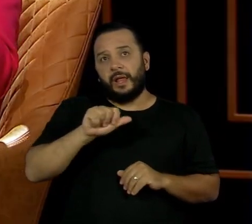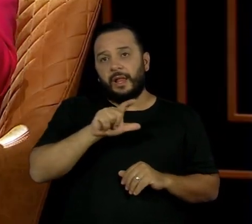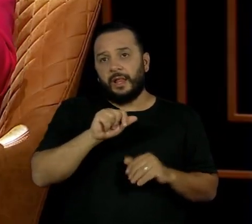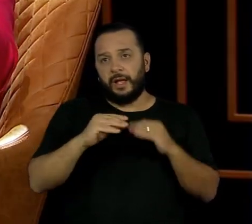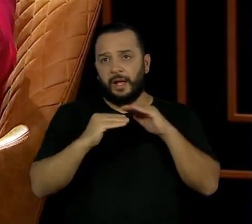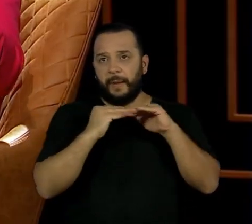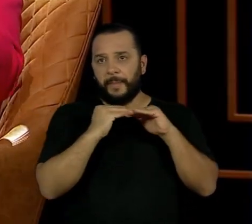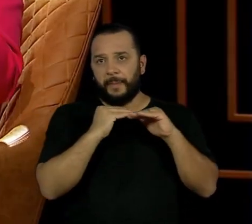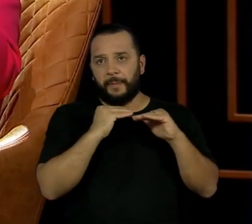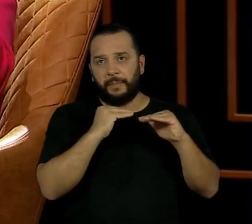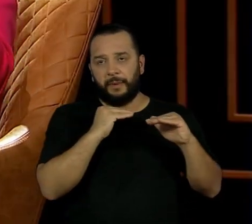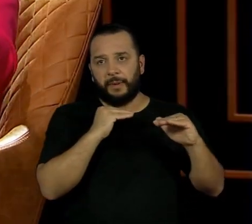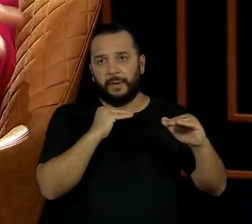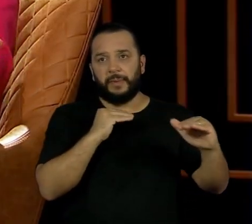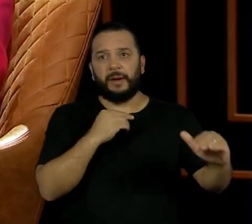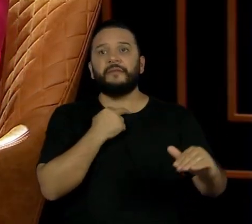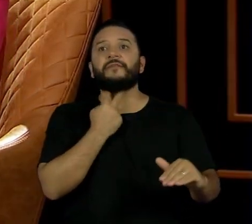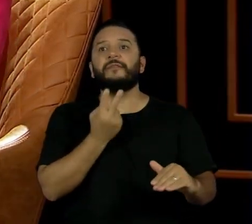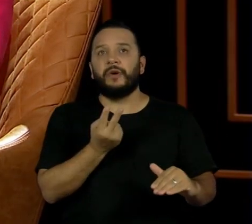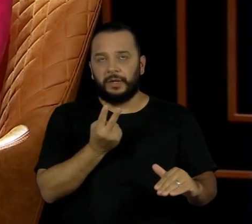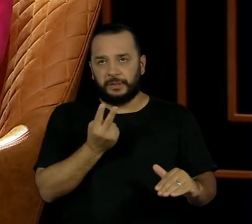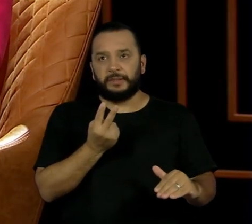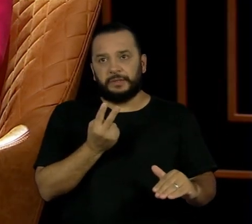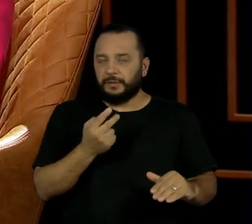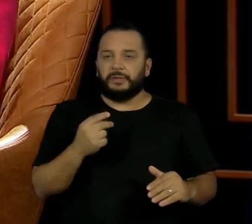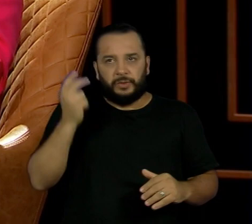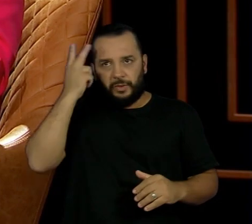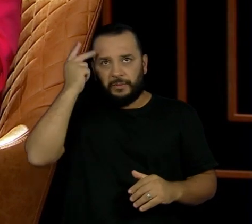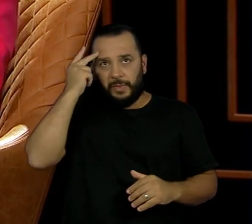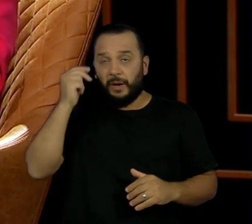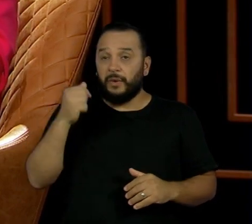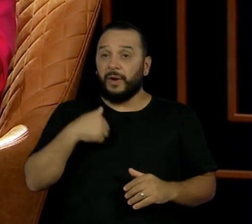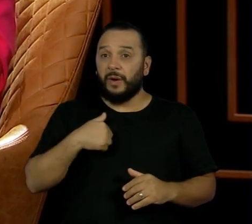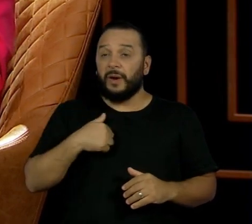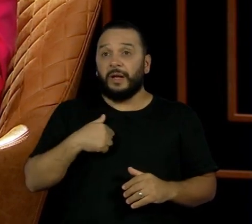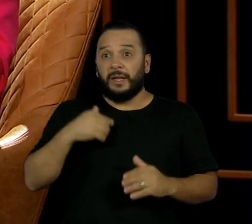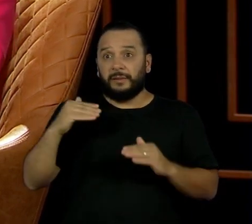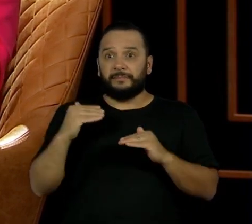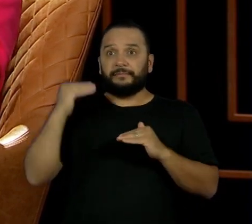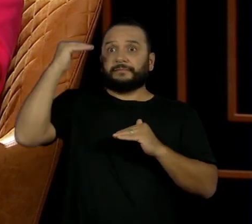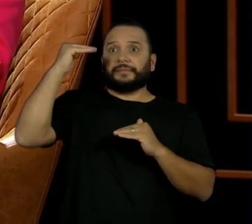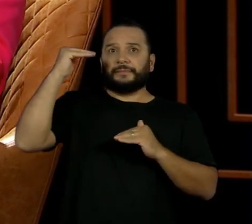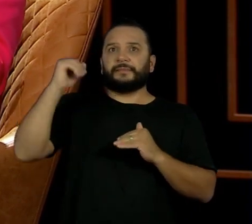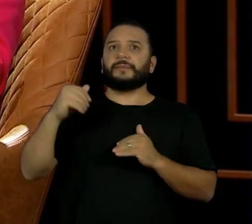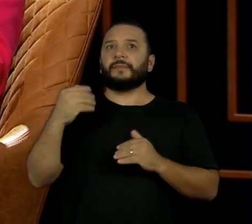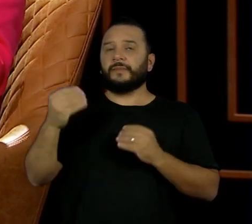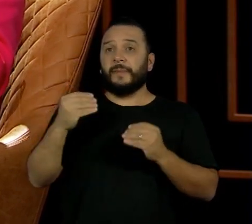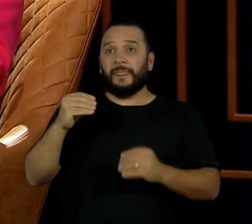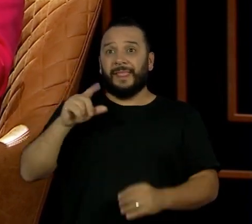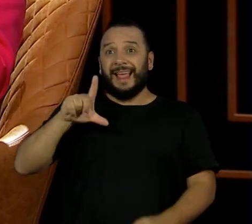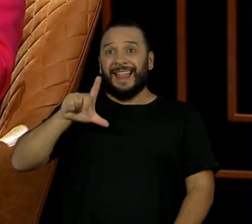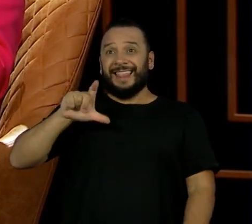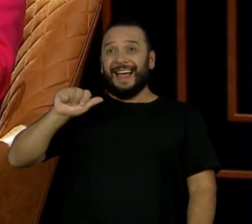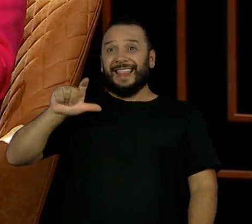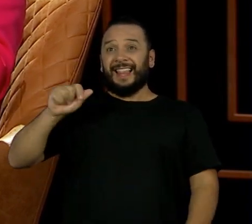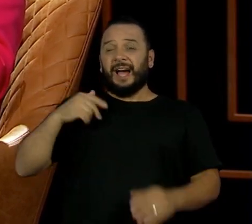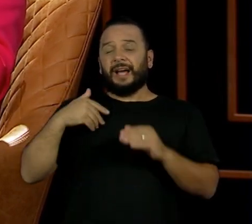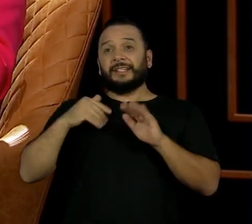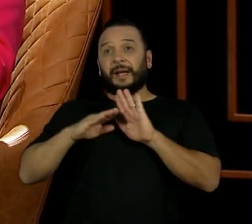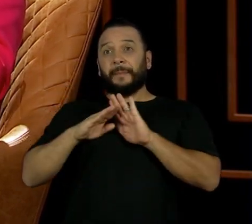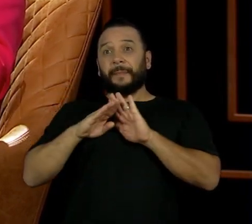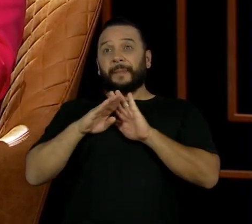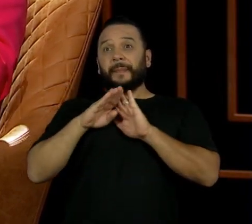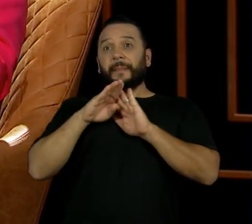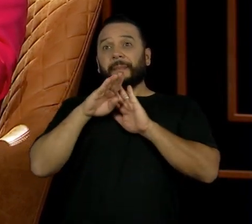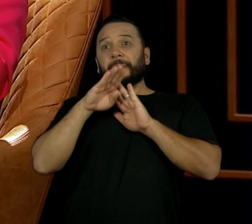la la la ya la ya la ya. Minha voz de peito. Aí eu vou passar para a cabeça. Então fica la la la la la la la la